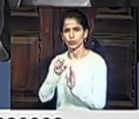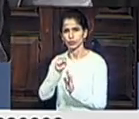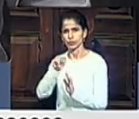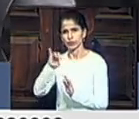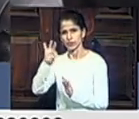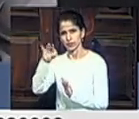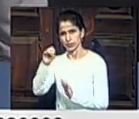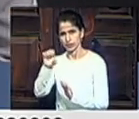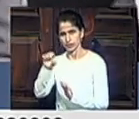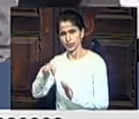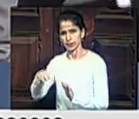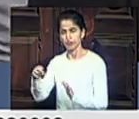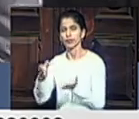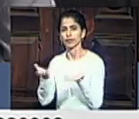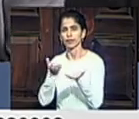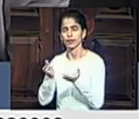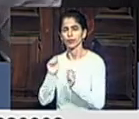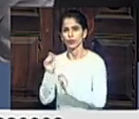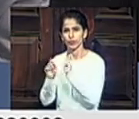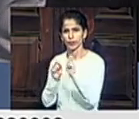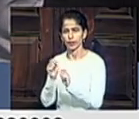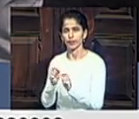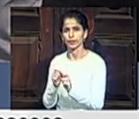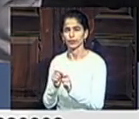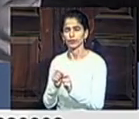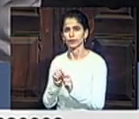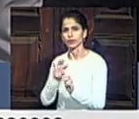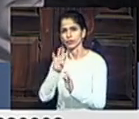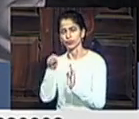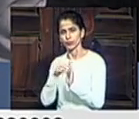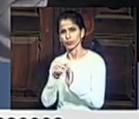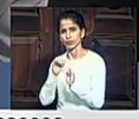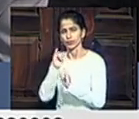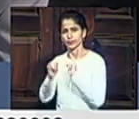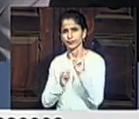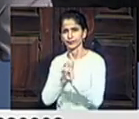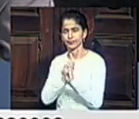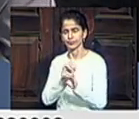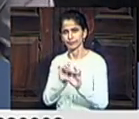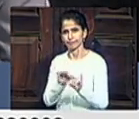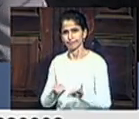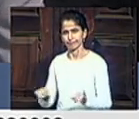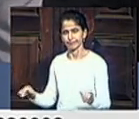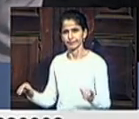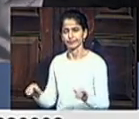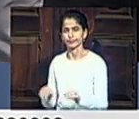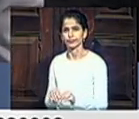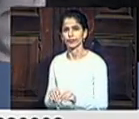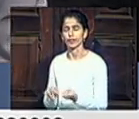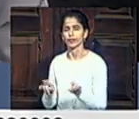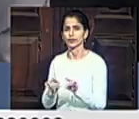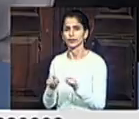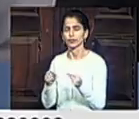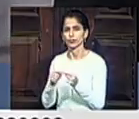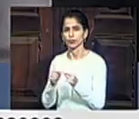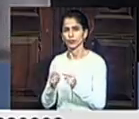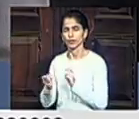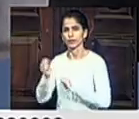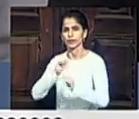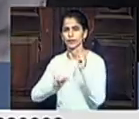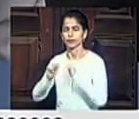está se pretendendo é que tudo seja informatizado também na área da